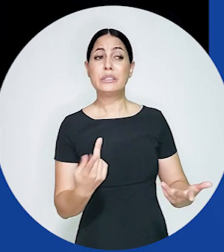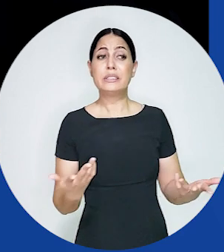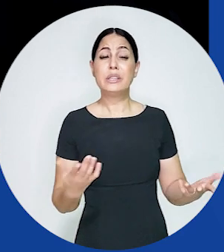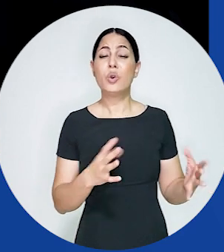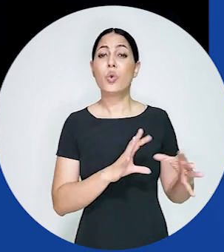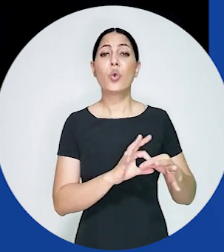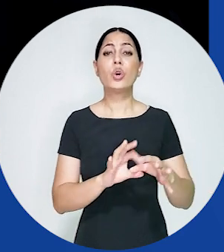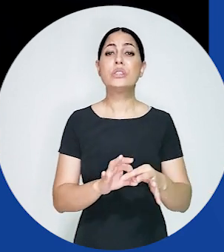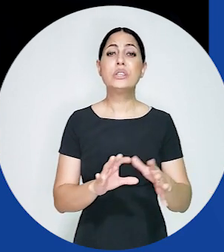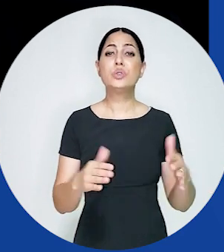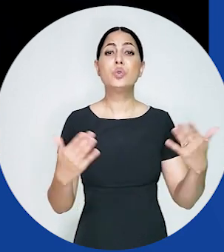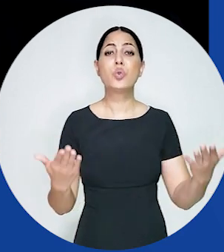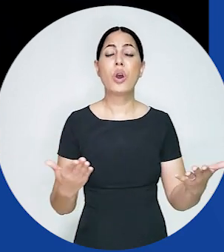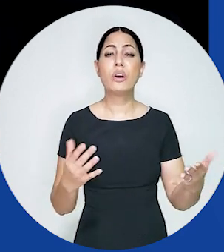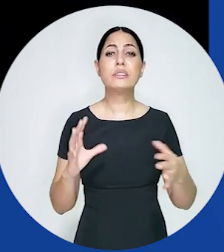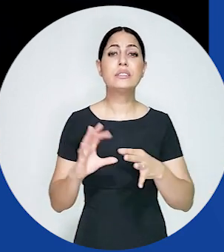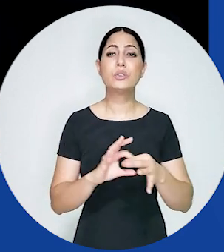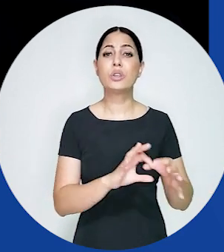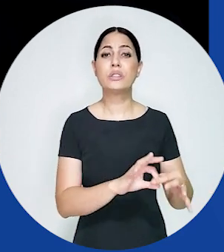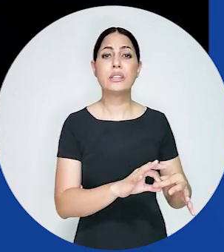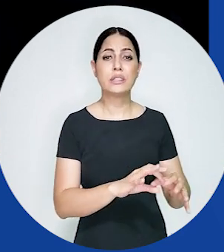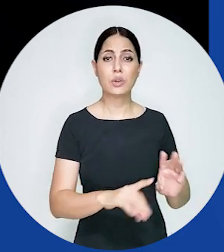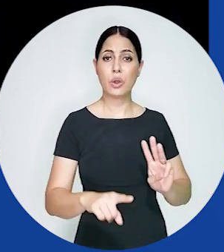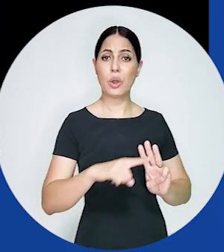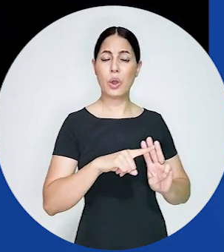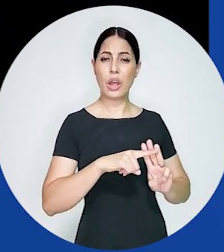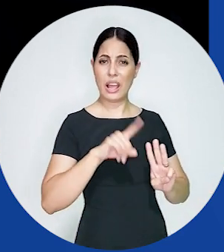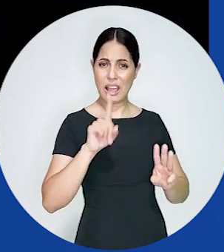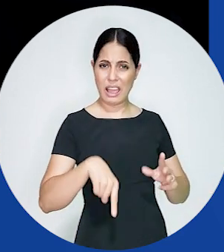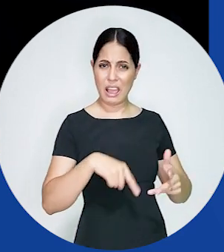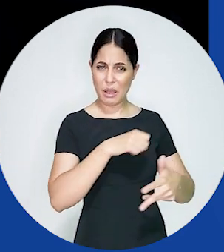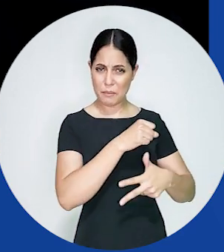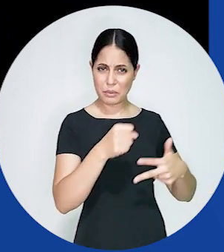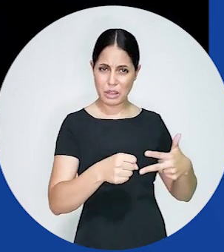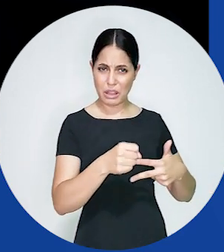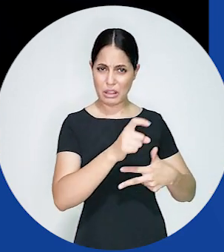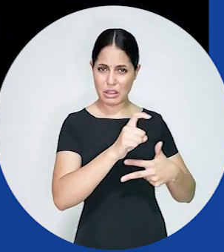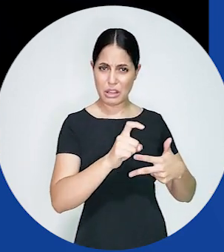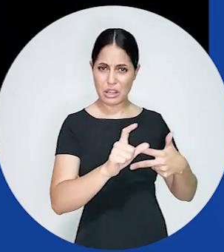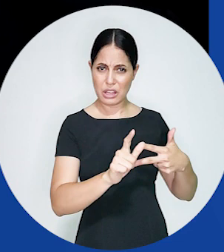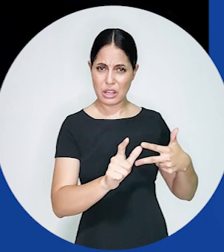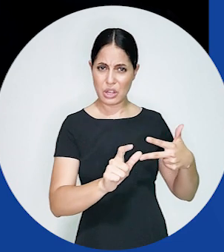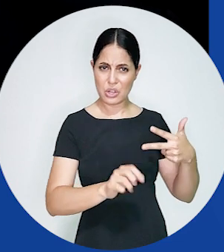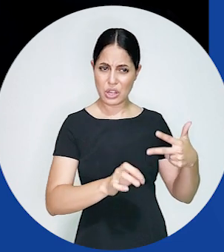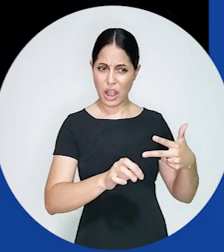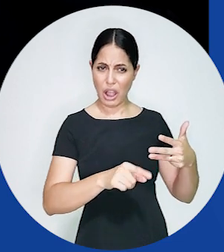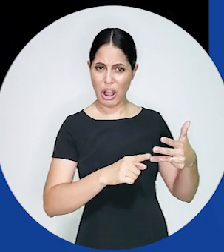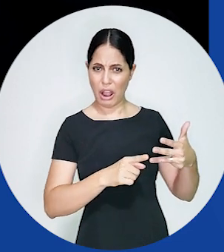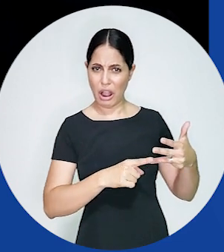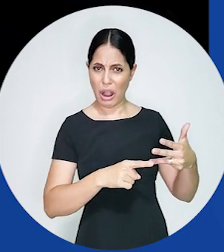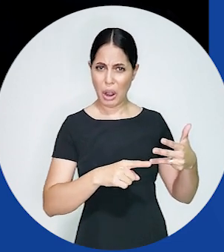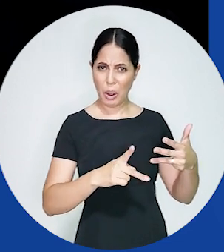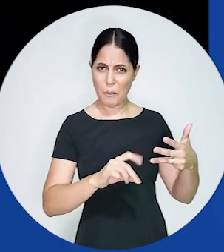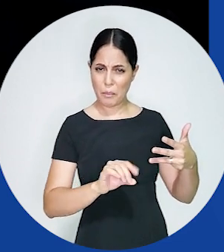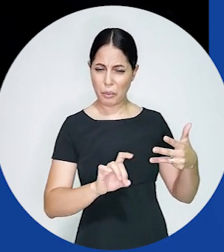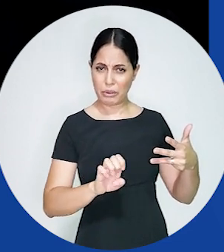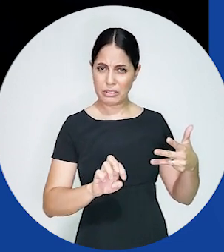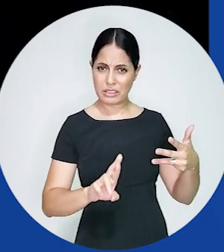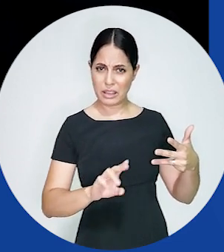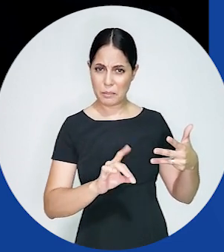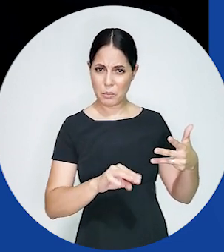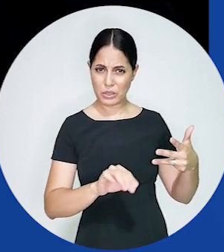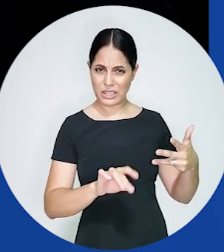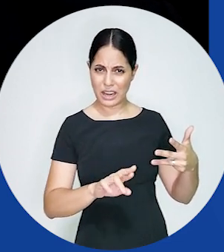política, né? Como o senhor vê isso, essa questão, esse debate sobre o poder moderador das Forças Armadas, também é um falso